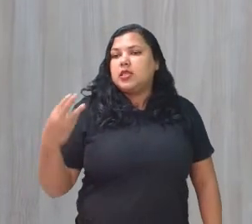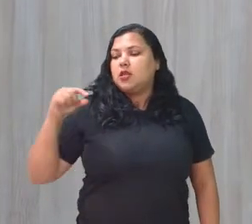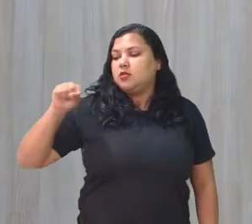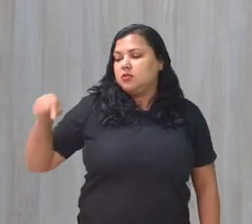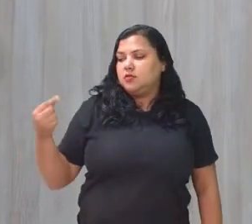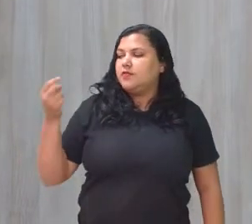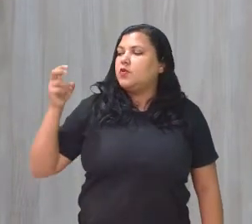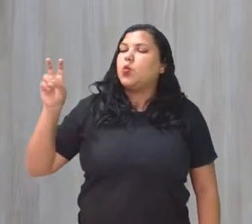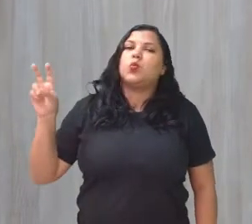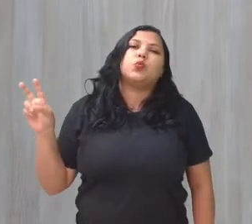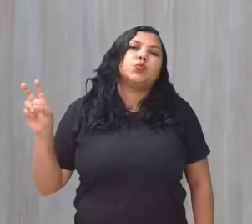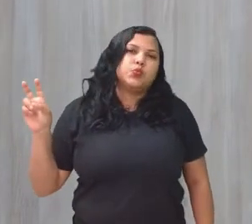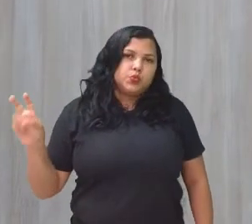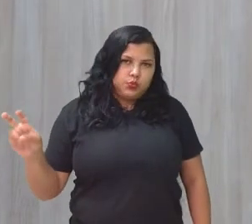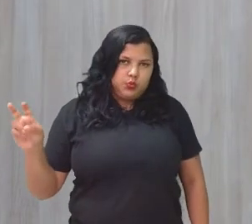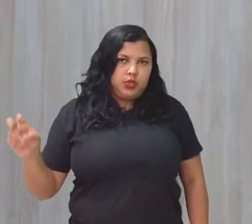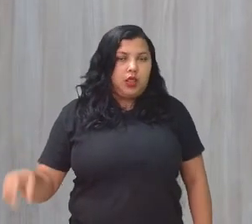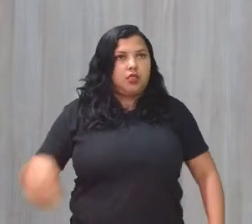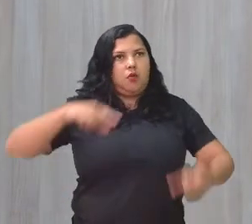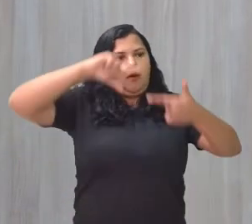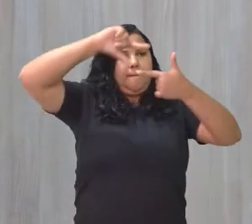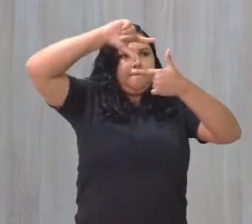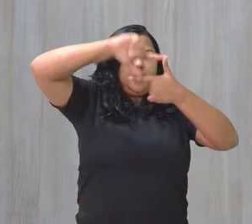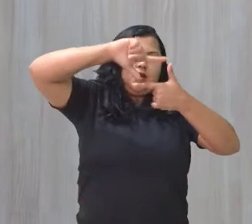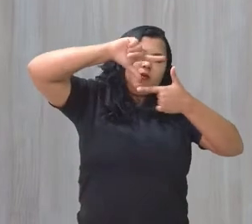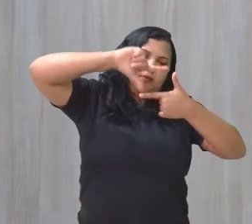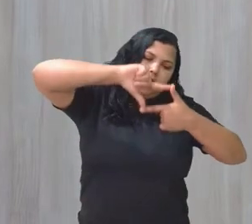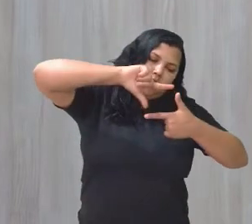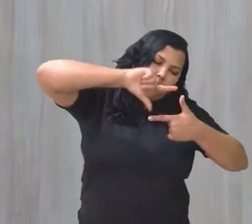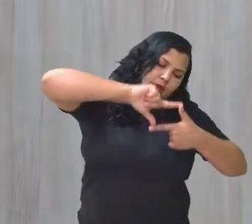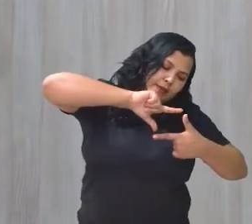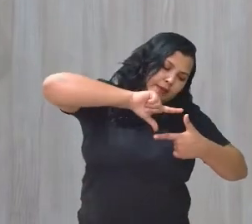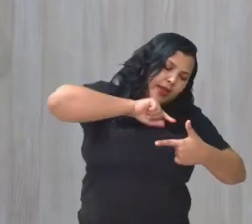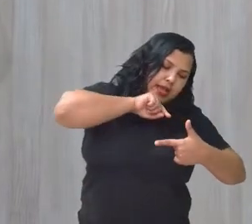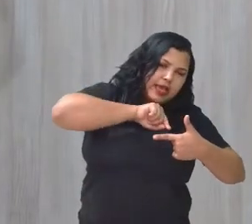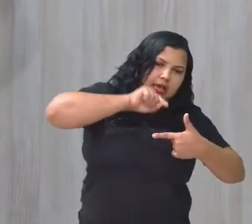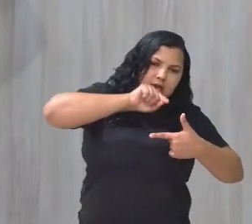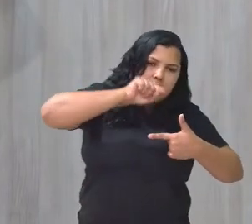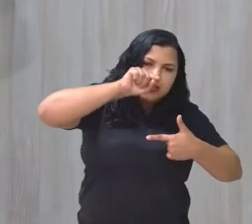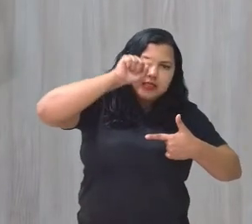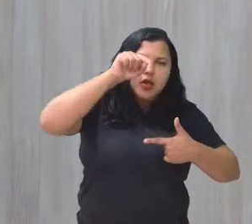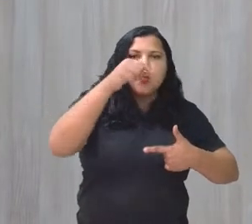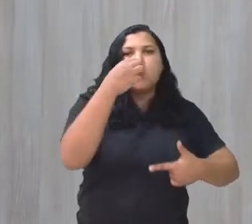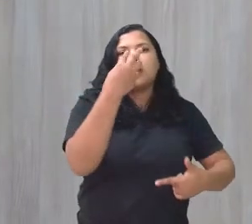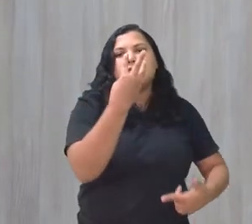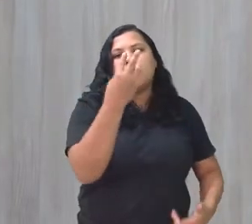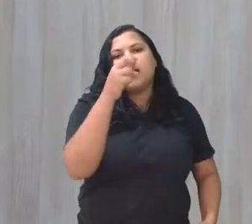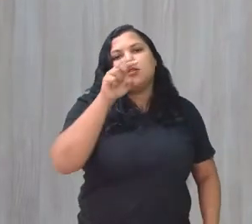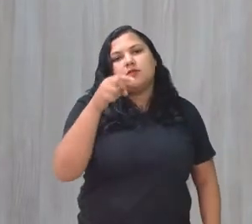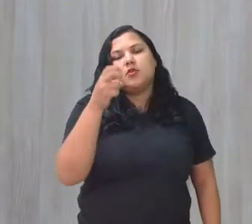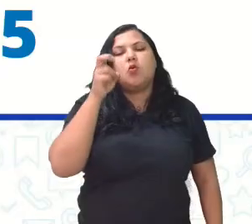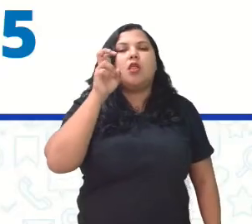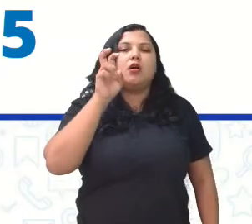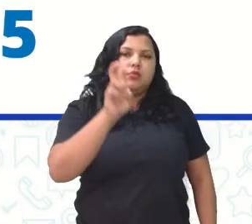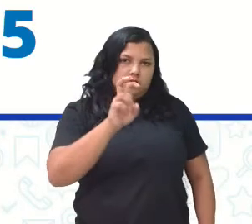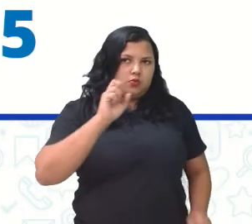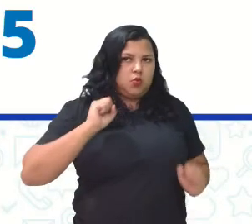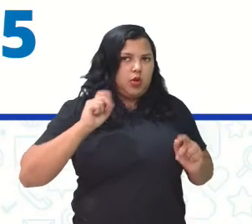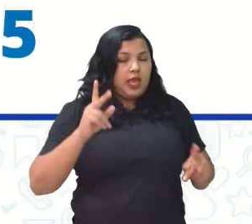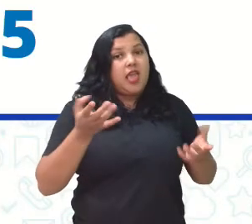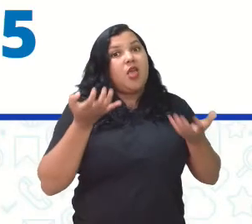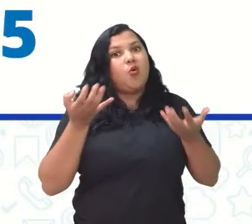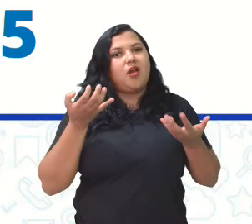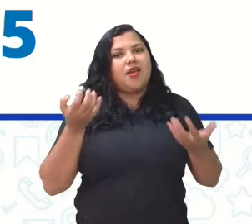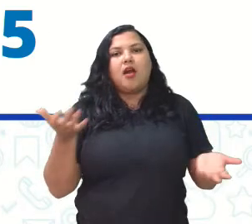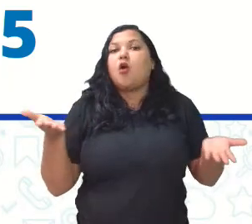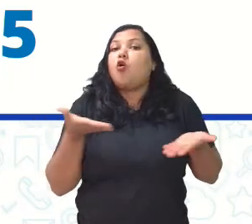dito, cada pedaço vai valer 3,5. Como eu quero 15%, ou seja, eu quero 15